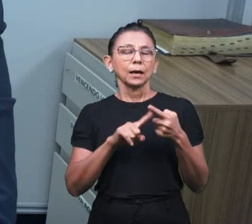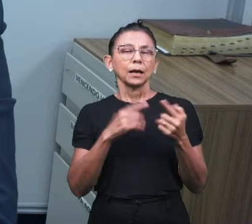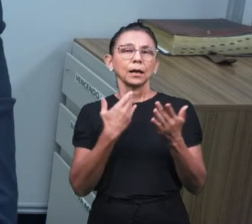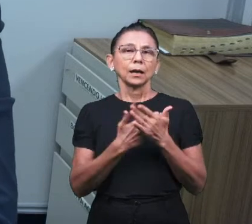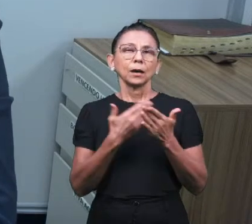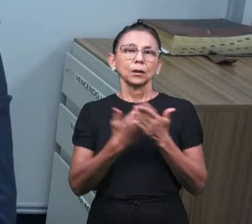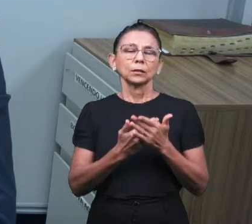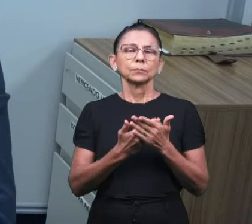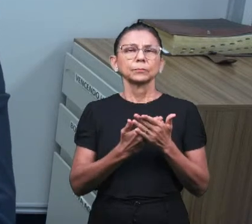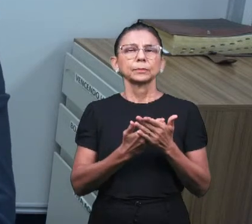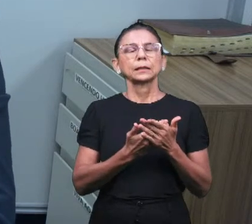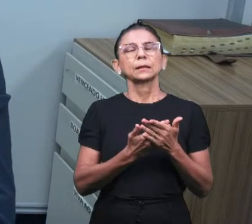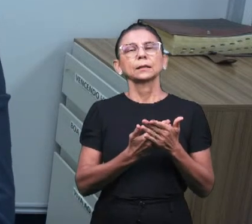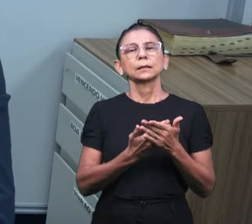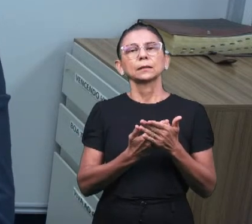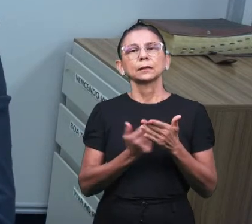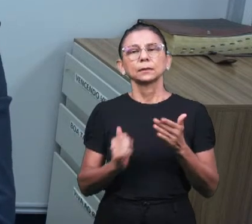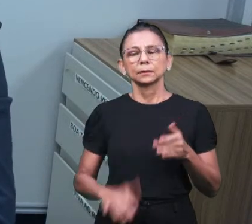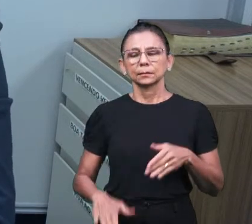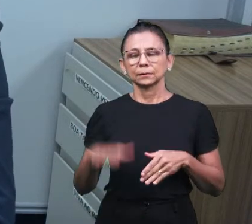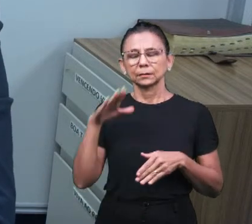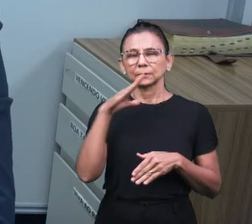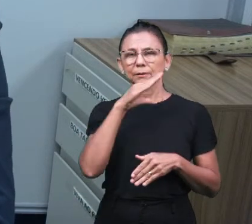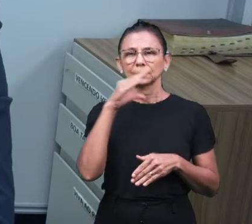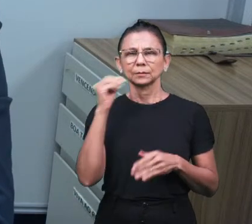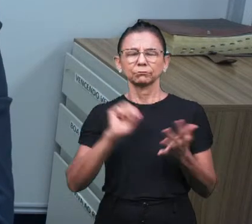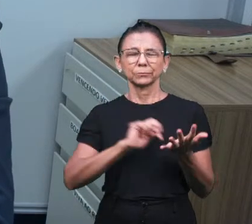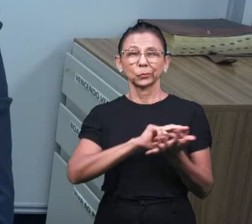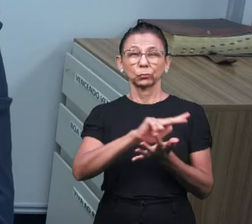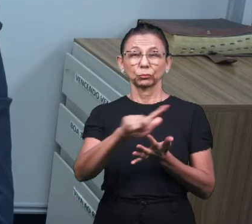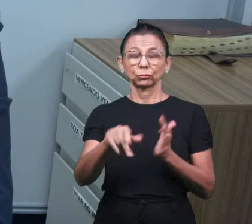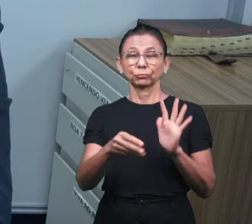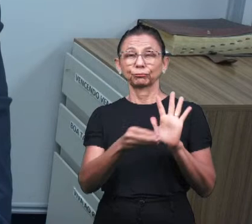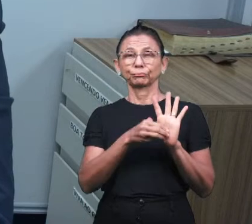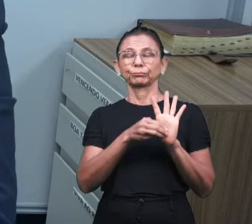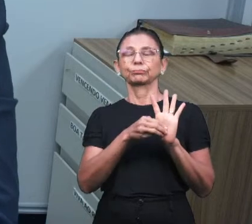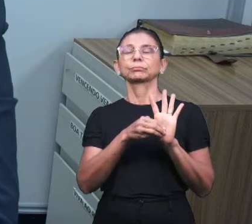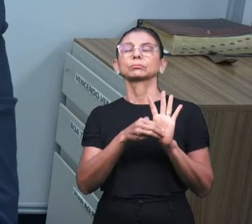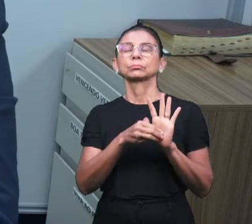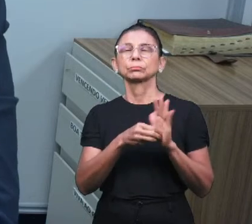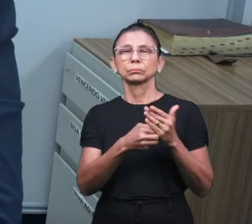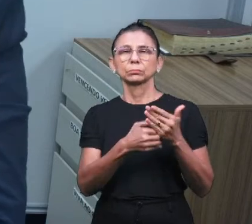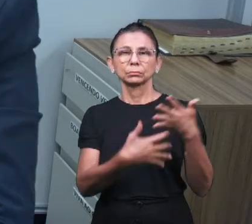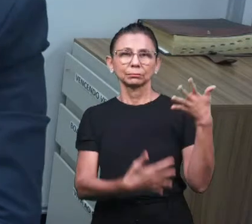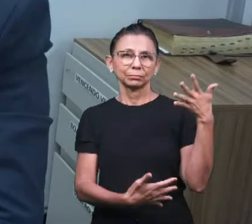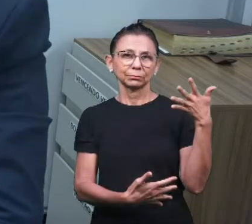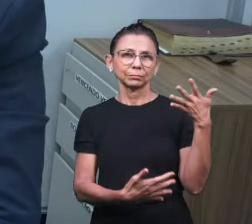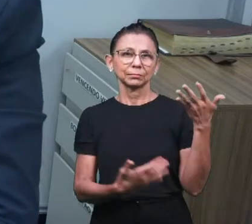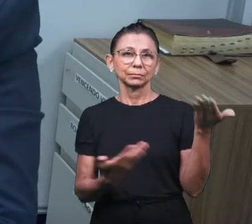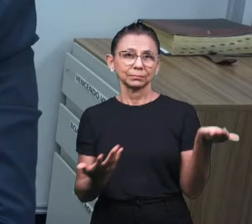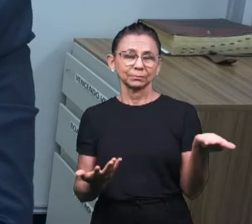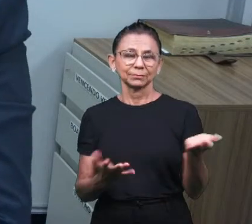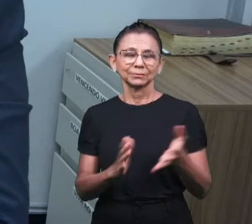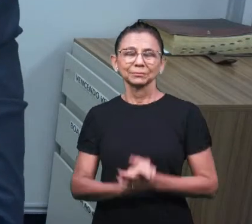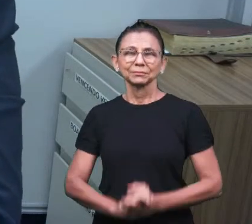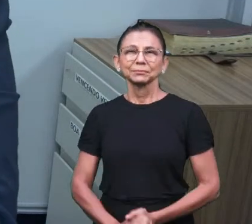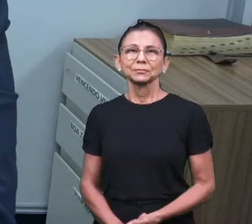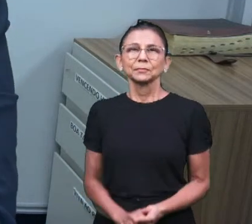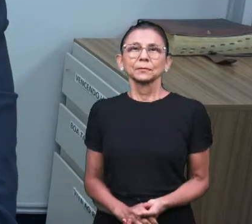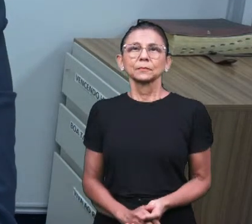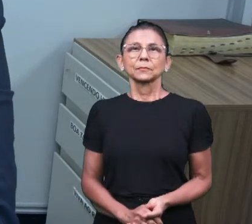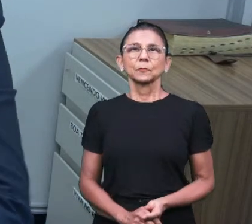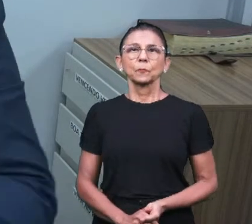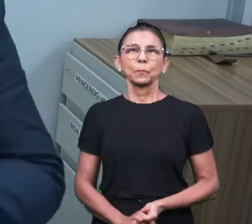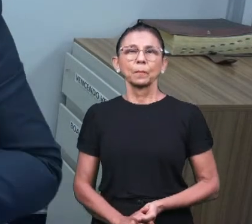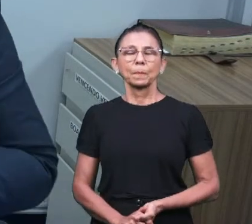São muitos os conteúdos que são gerados pela Igreja Cristã Maranata. Então você que está assistindo aí agora, ó, se você